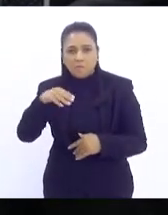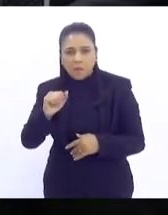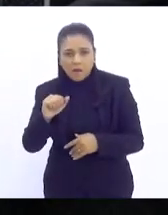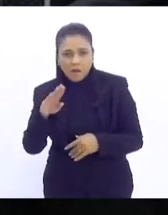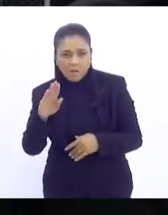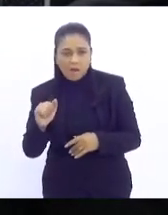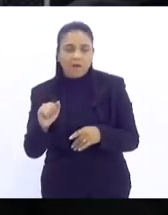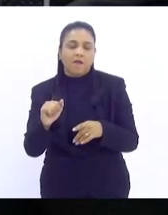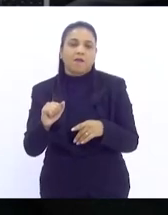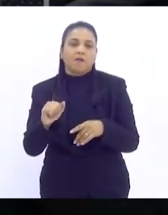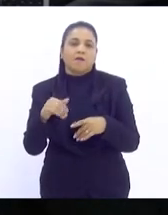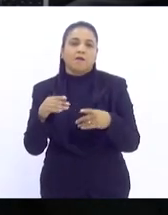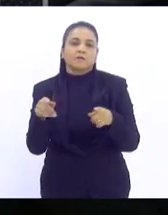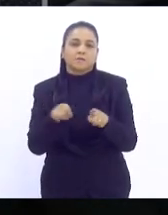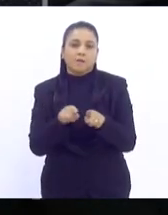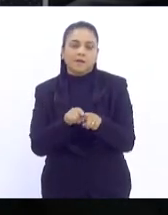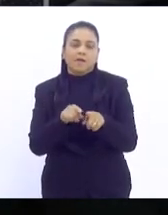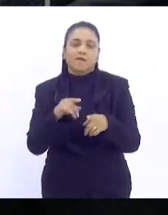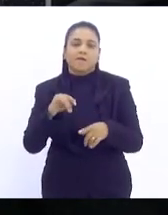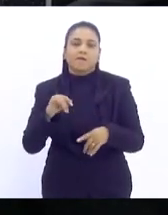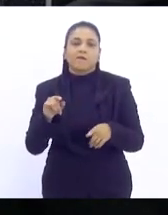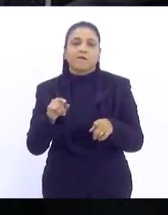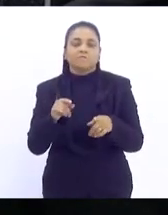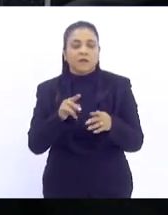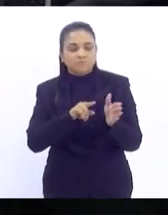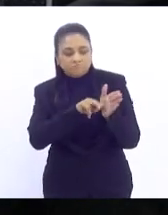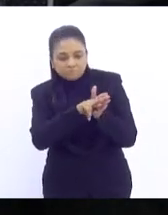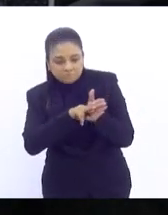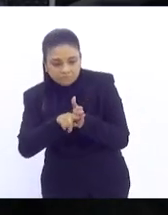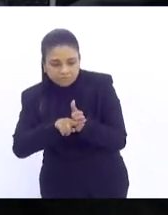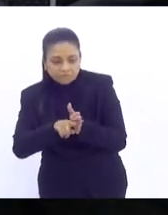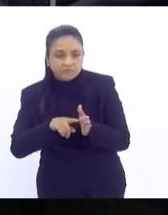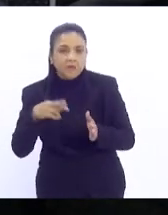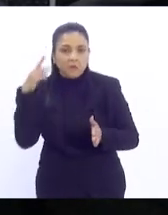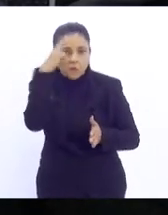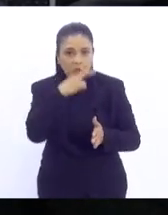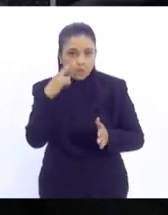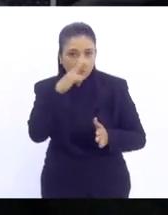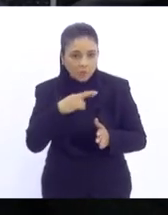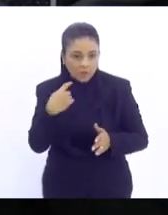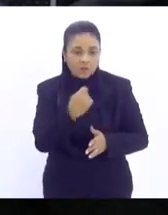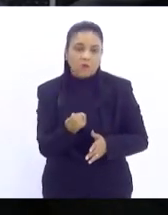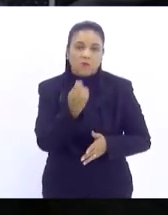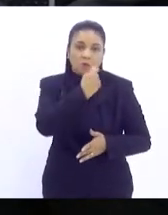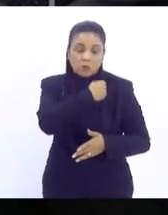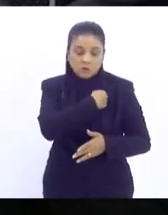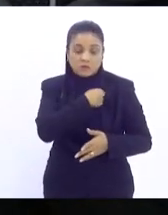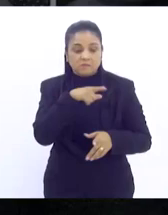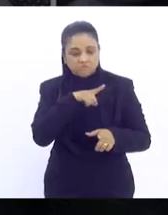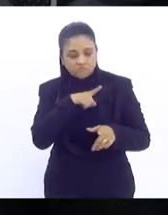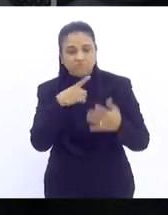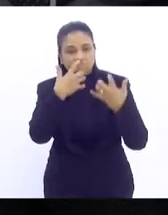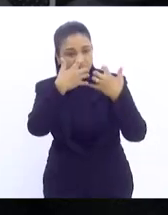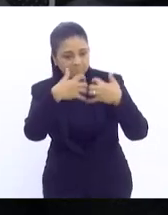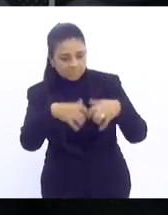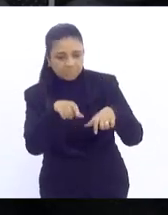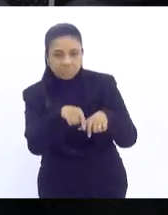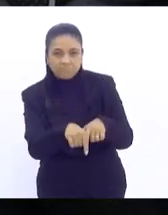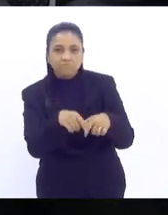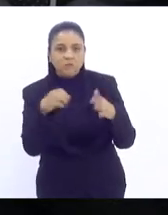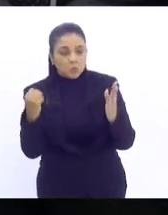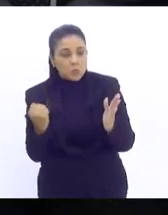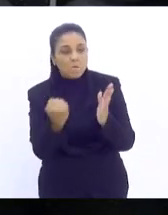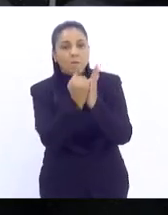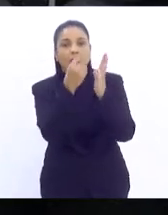para que diligenciar seu local para ver primeiro se havia adequado o devido os parques